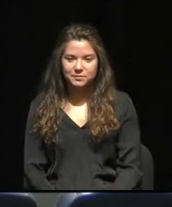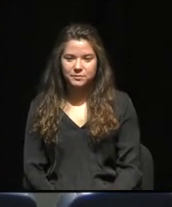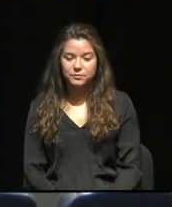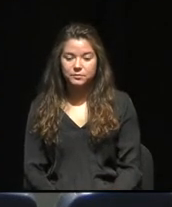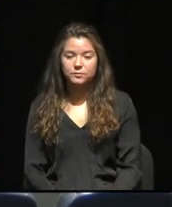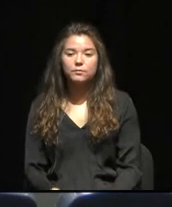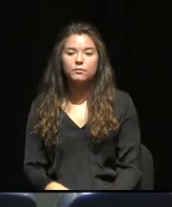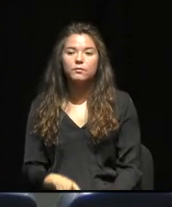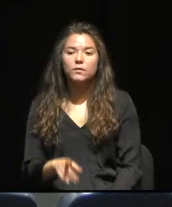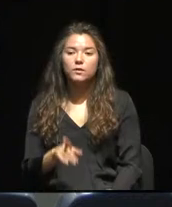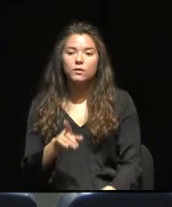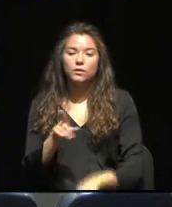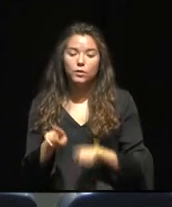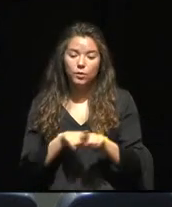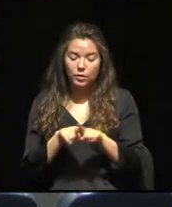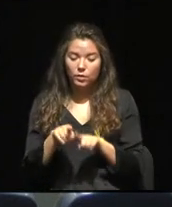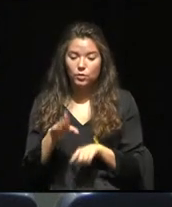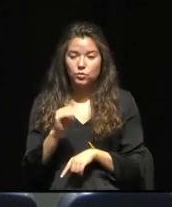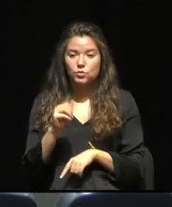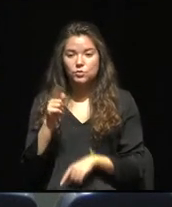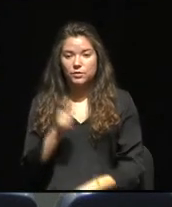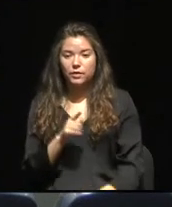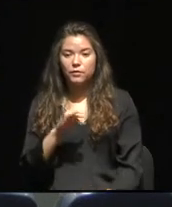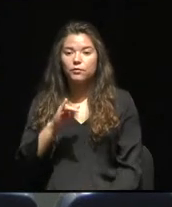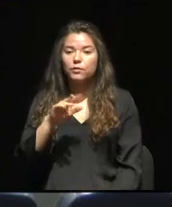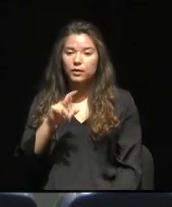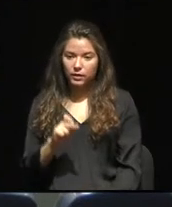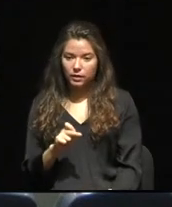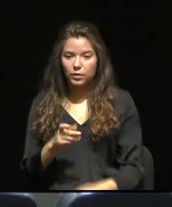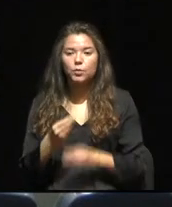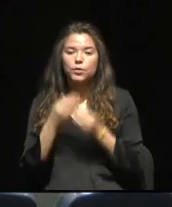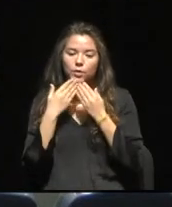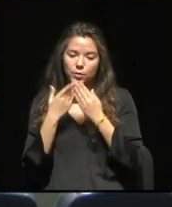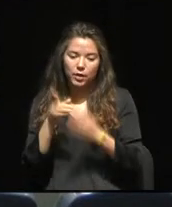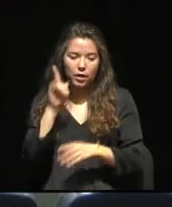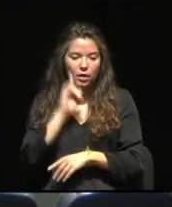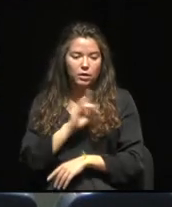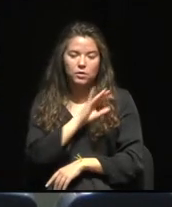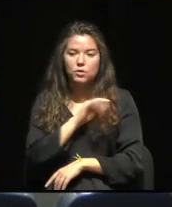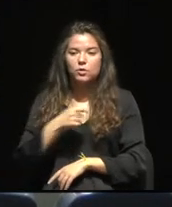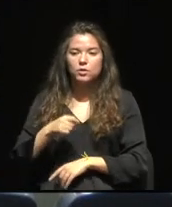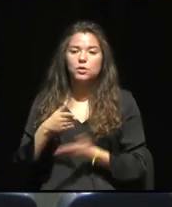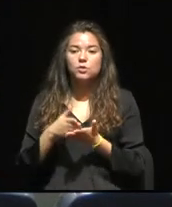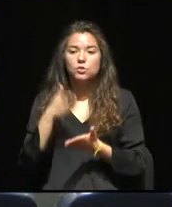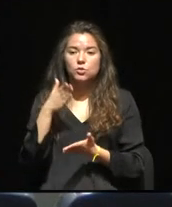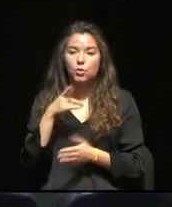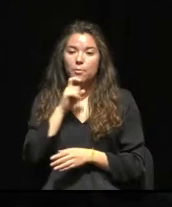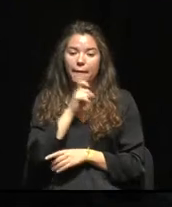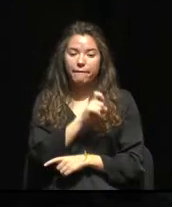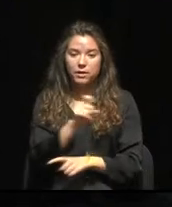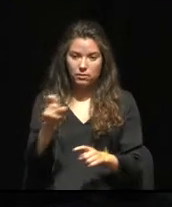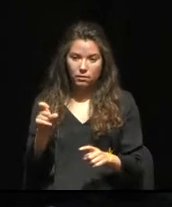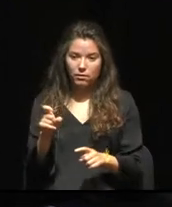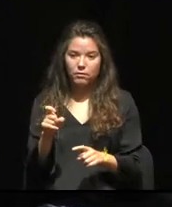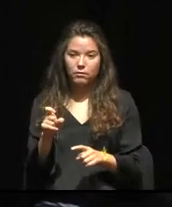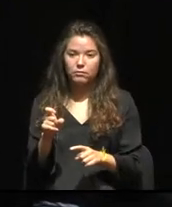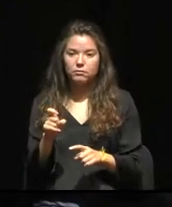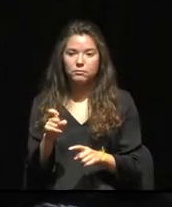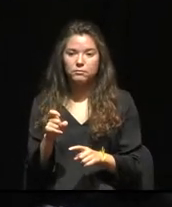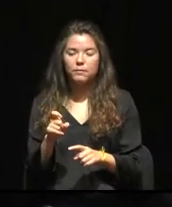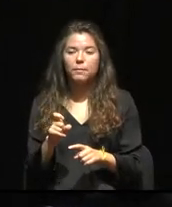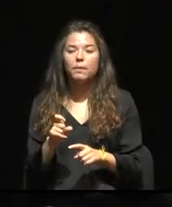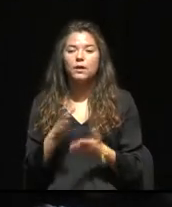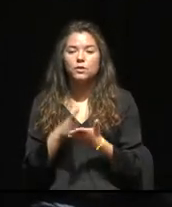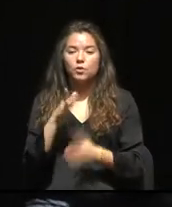Deputado jáé Inácio Faria obrigado senhora Presidente é só para alertar que